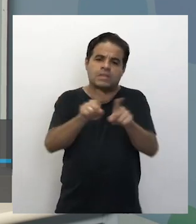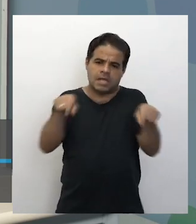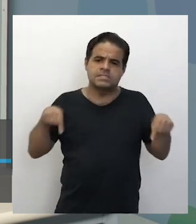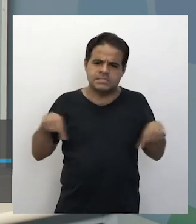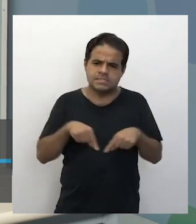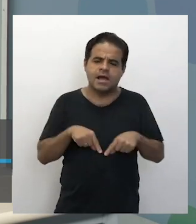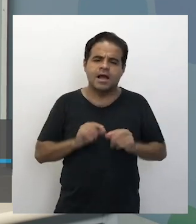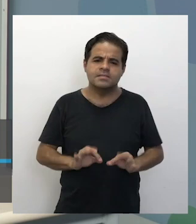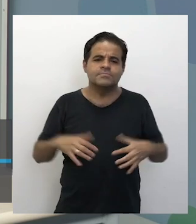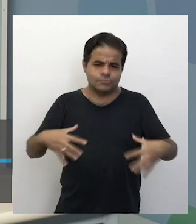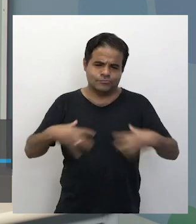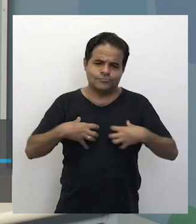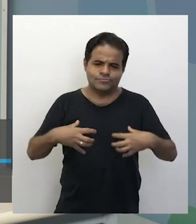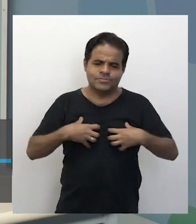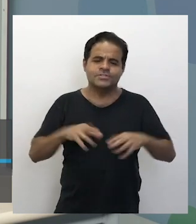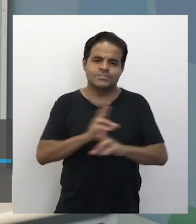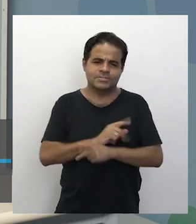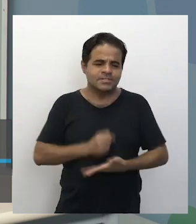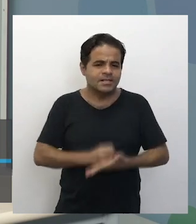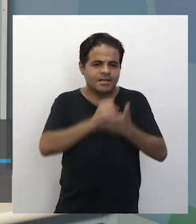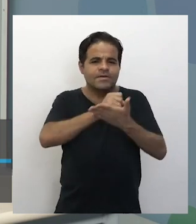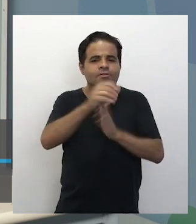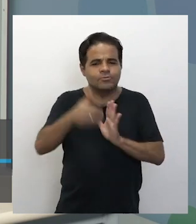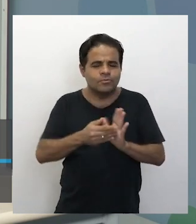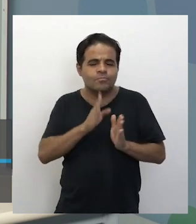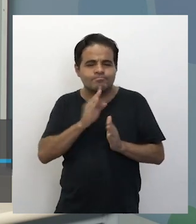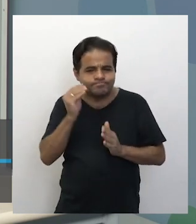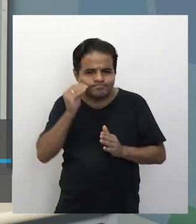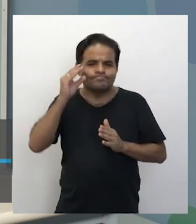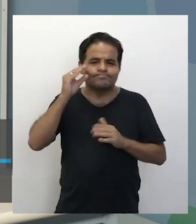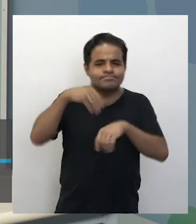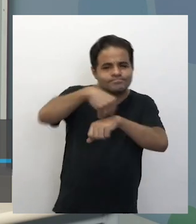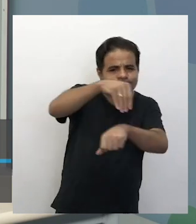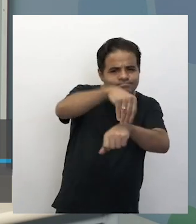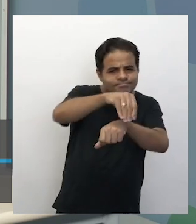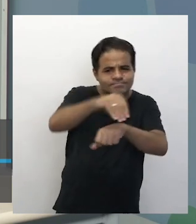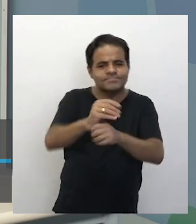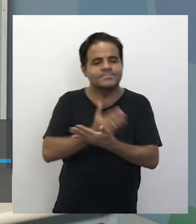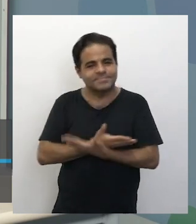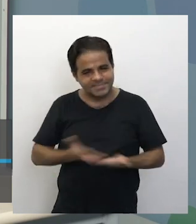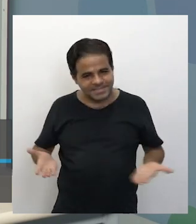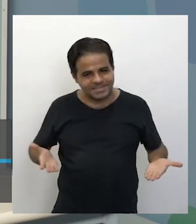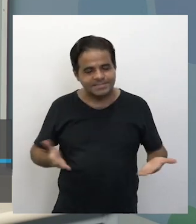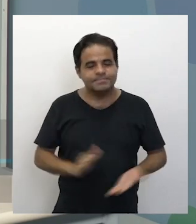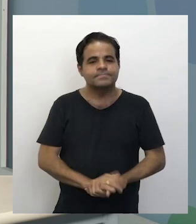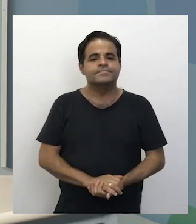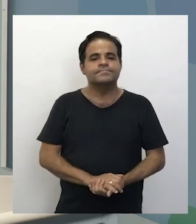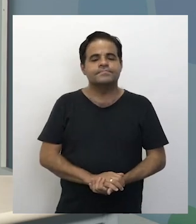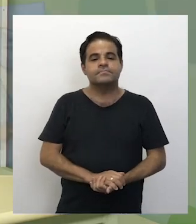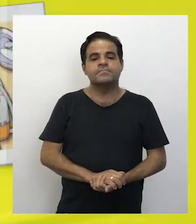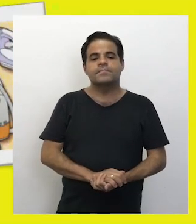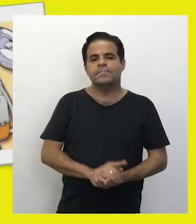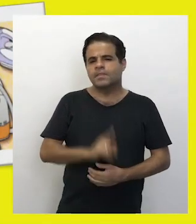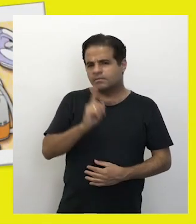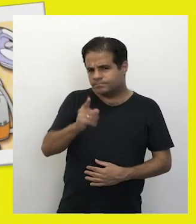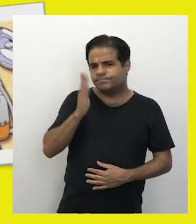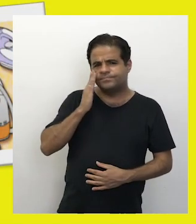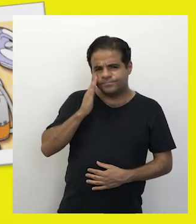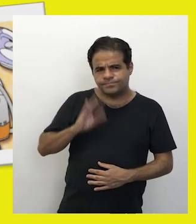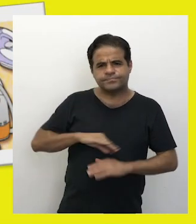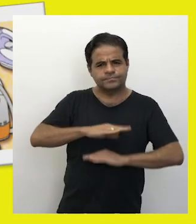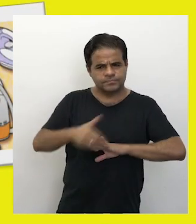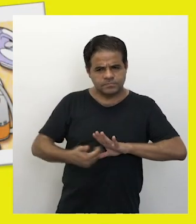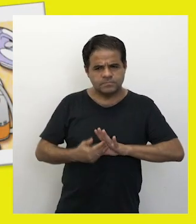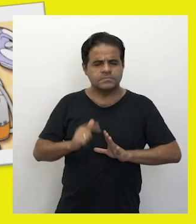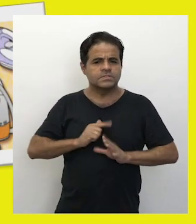mas de um modo diferente, tentando levar todo o conhecimento para vocês. Bora lá. Você sabia que tudo o que existe no mundo